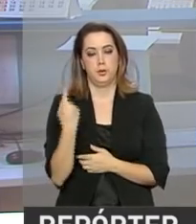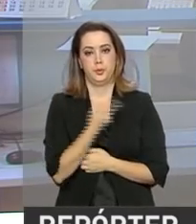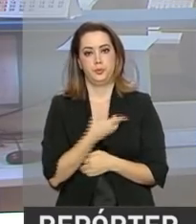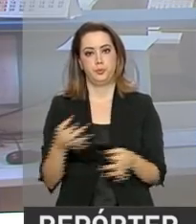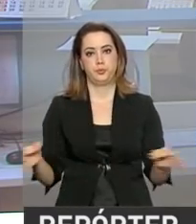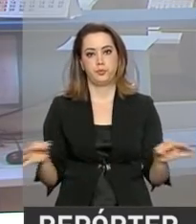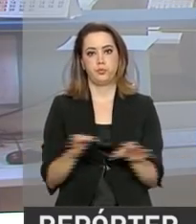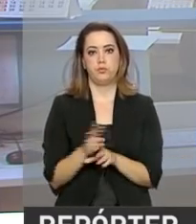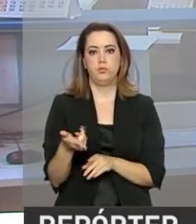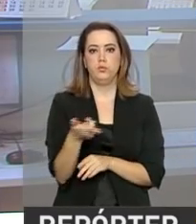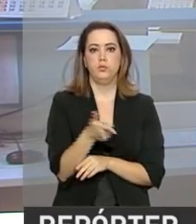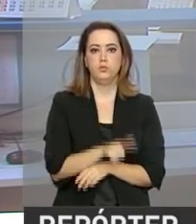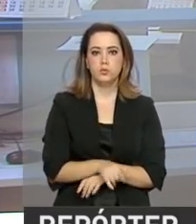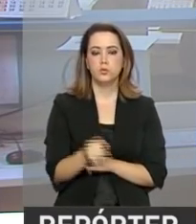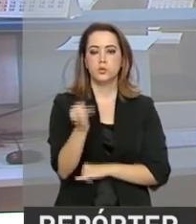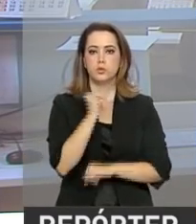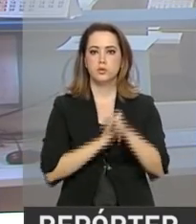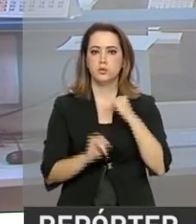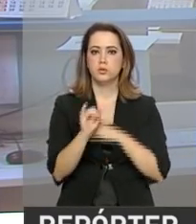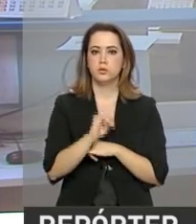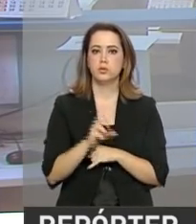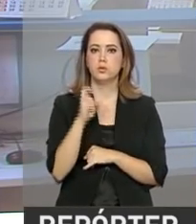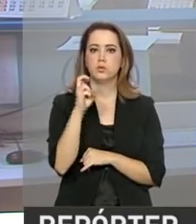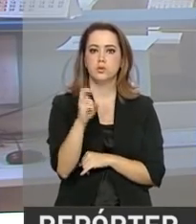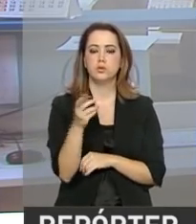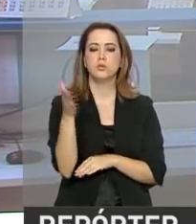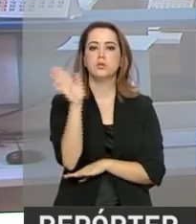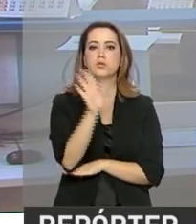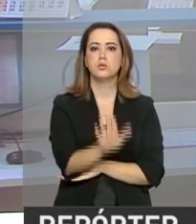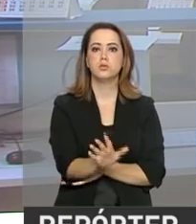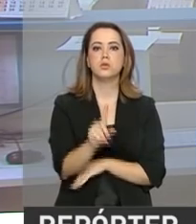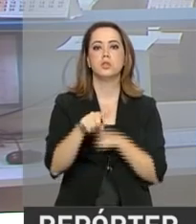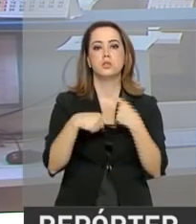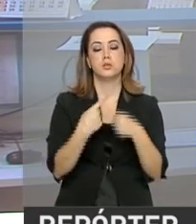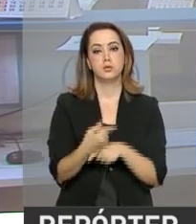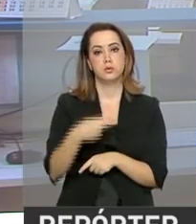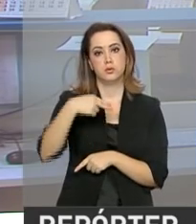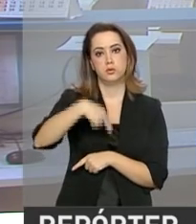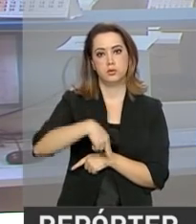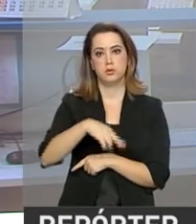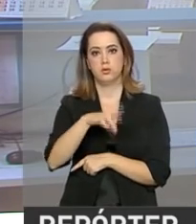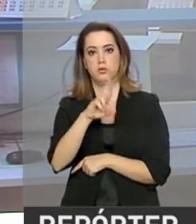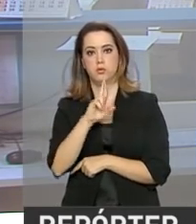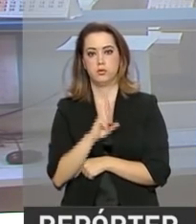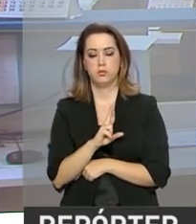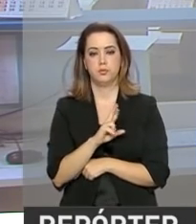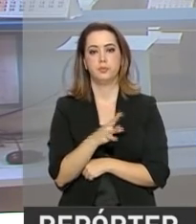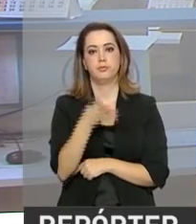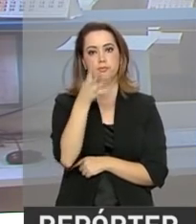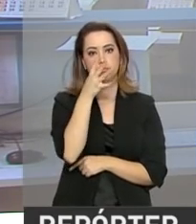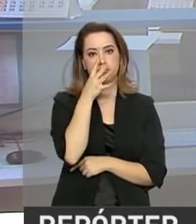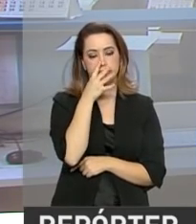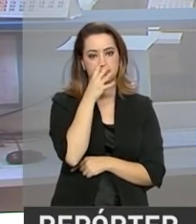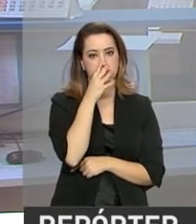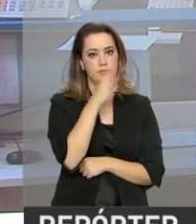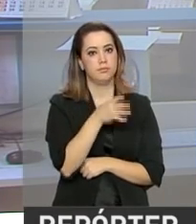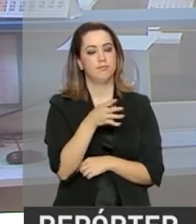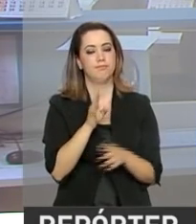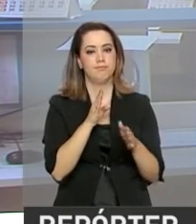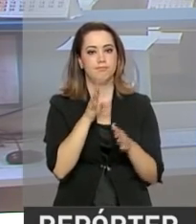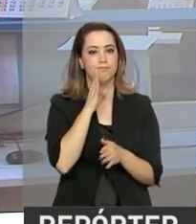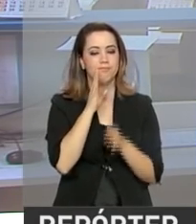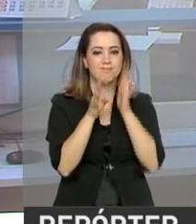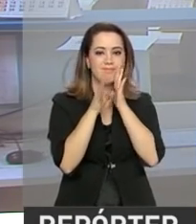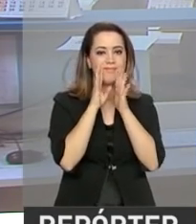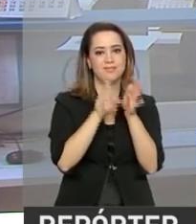ficamos por aqui voltamos a qualquer momento com outras informações ou às 5 da tarde na próxima edição do repórter NBR acompanhe também as